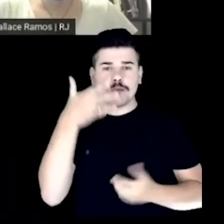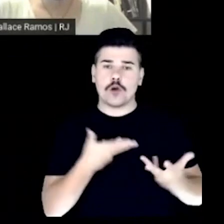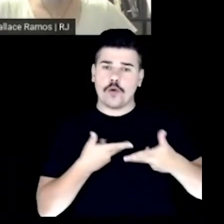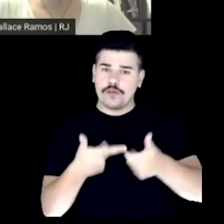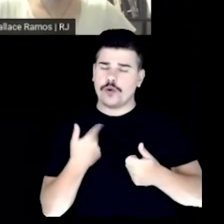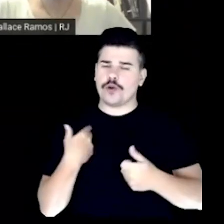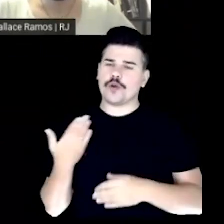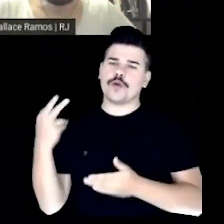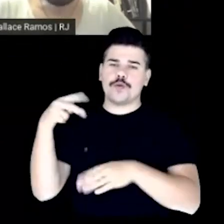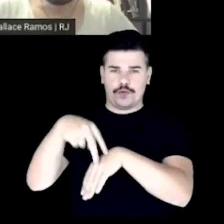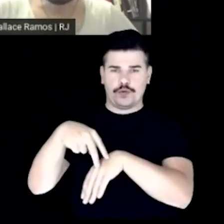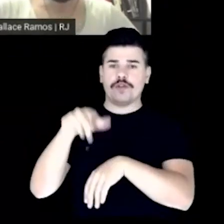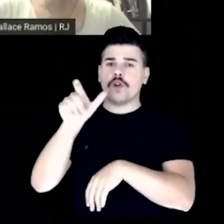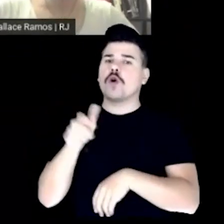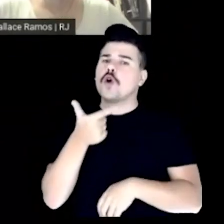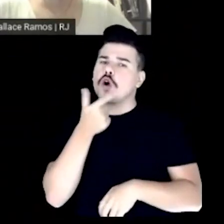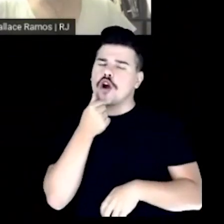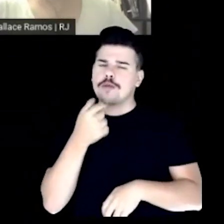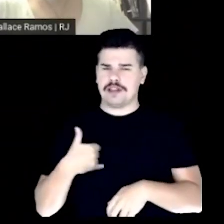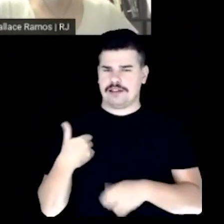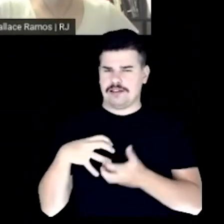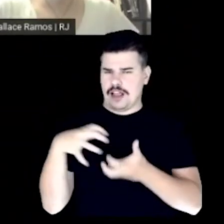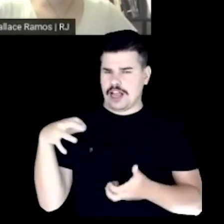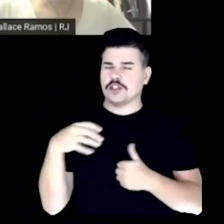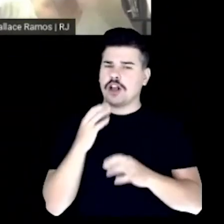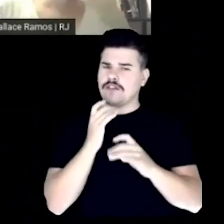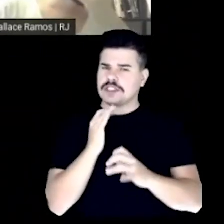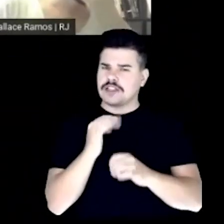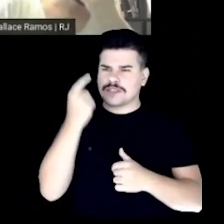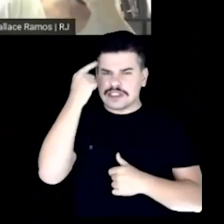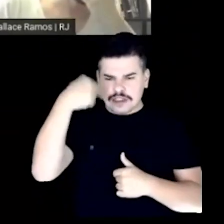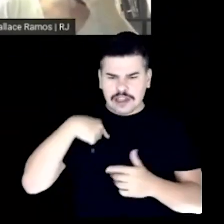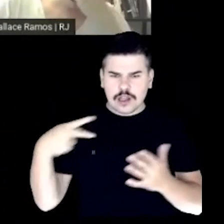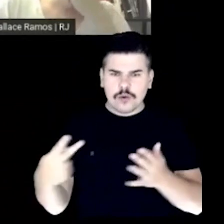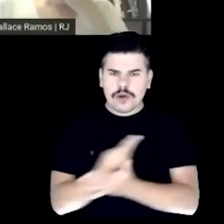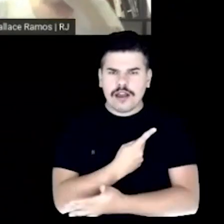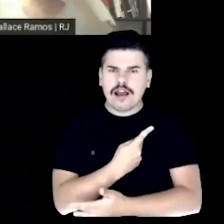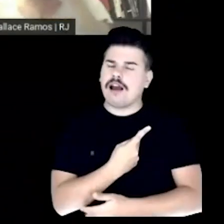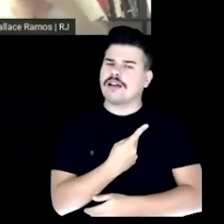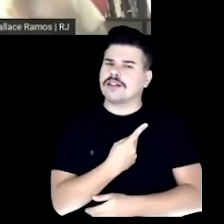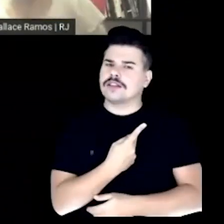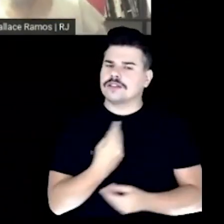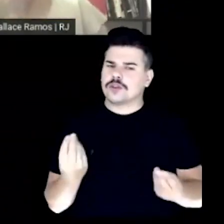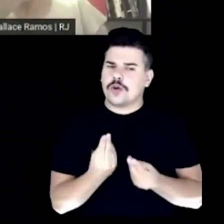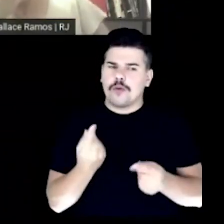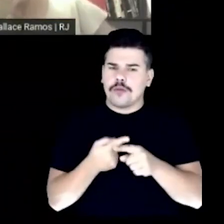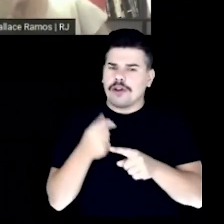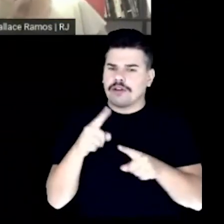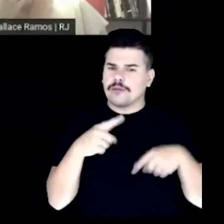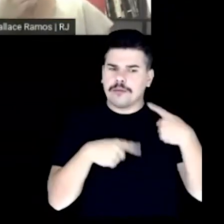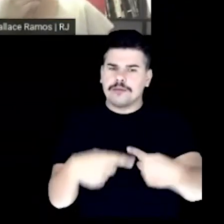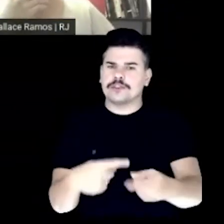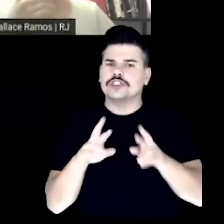no passado. Tipo assim, ah, ele tinha e ele tocava sax. E até achei que eu estava morto, errada. Morto e